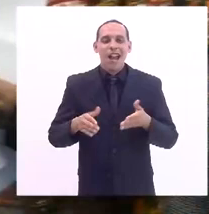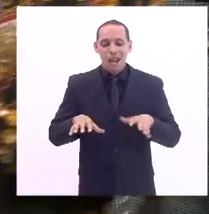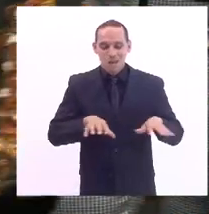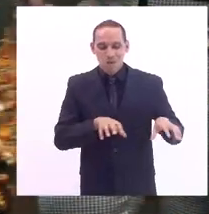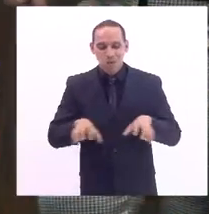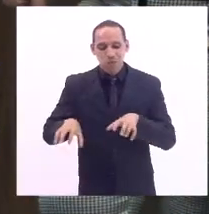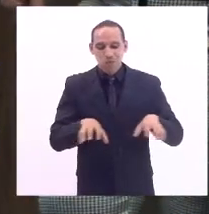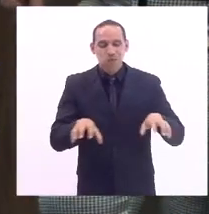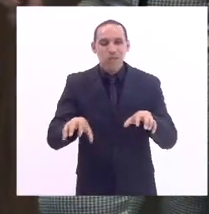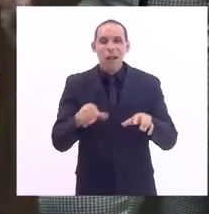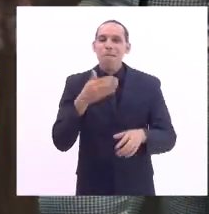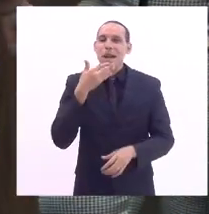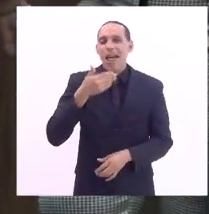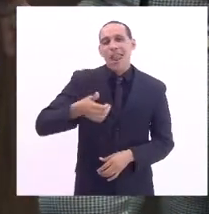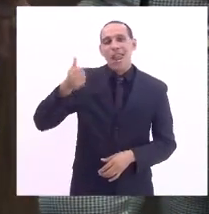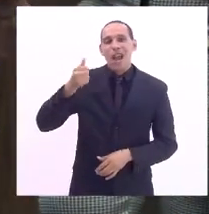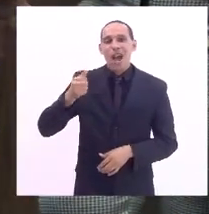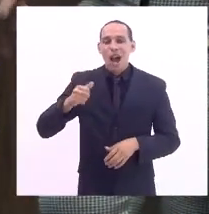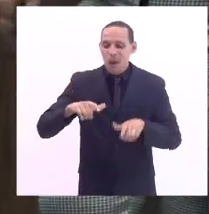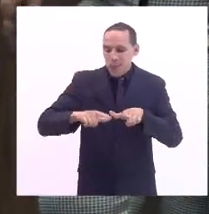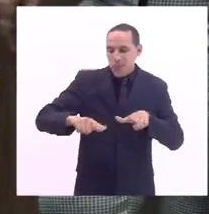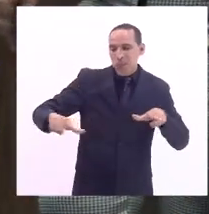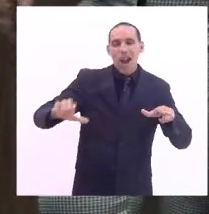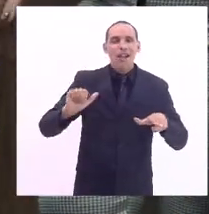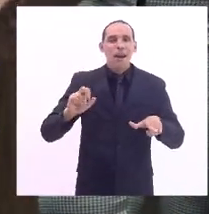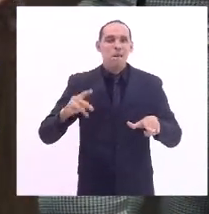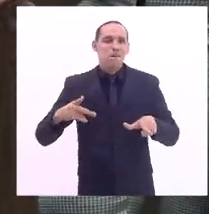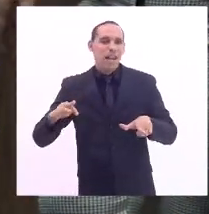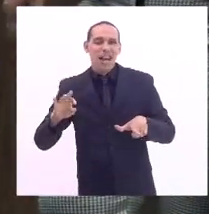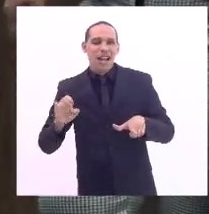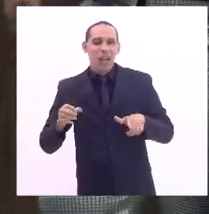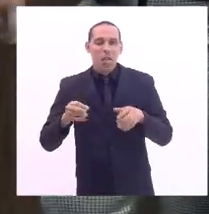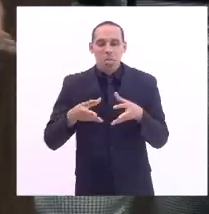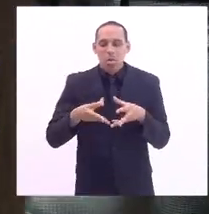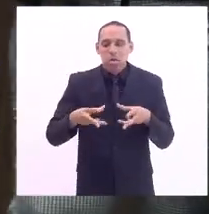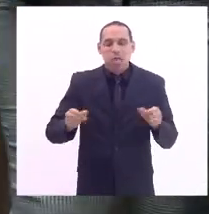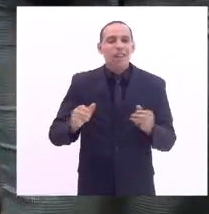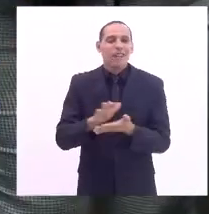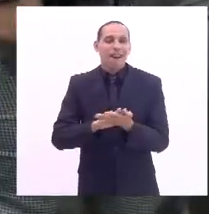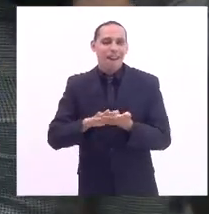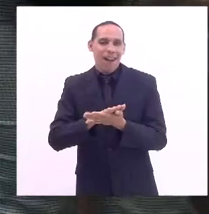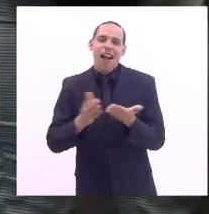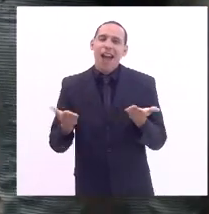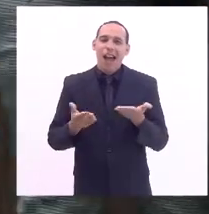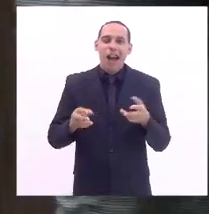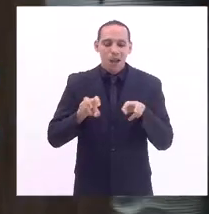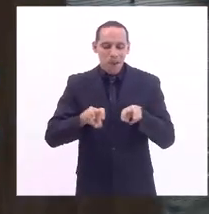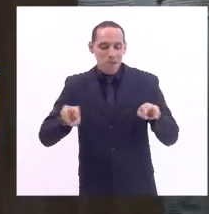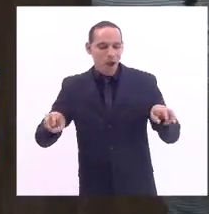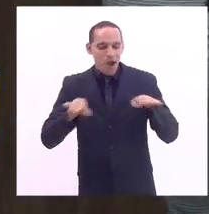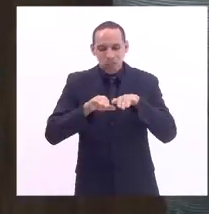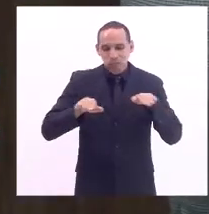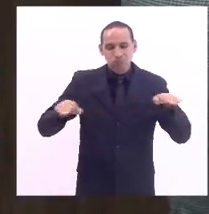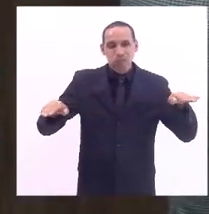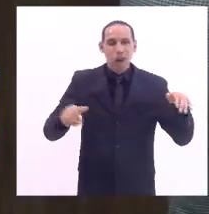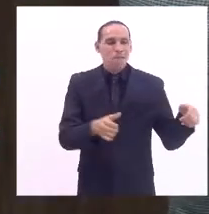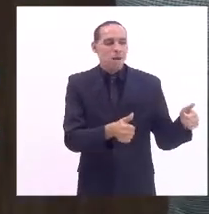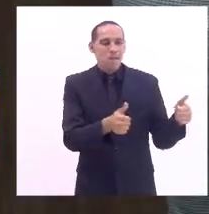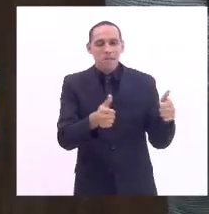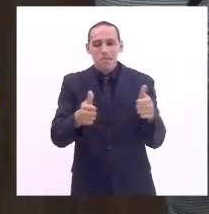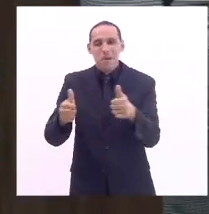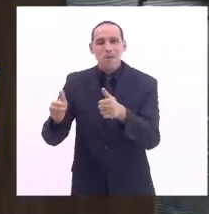não estragará o carpete e os móveis, a mobília será muito mais preservada. Agradeço